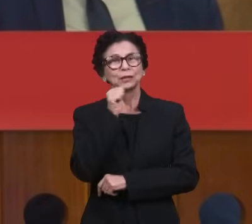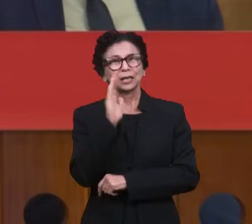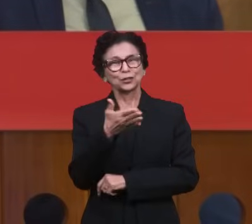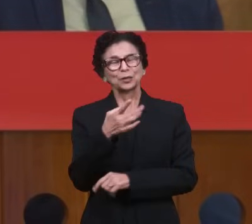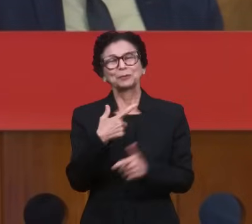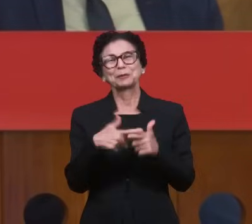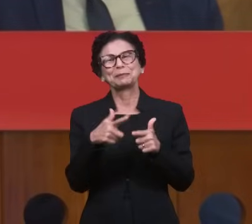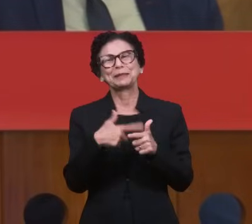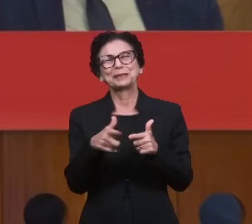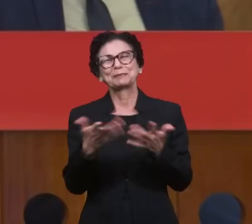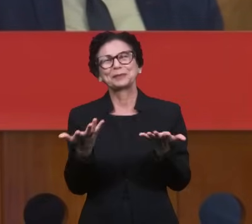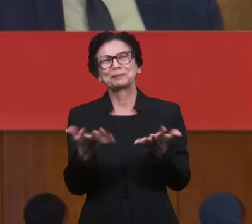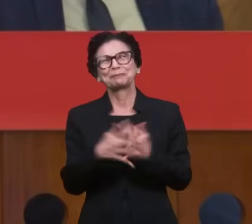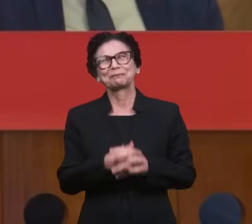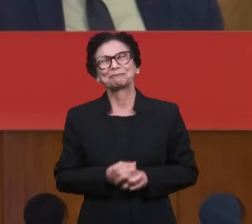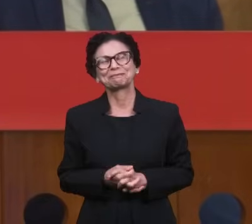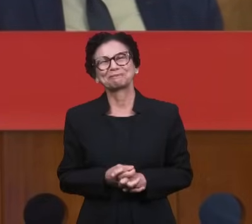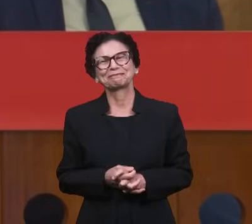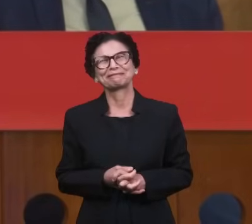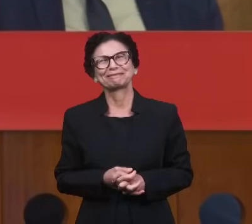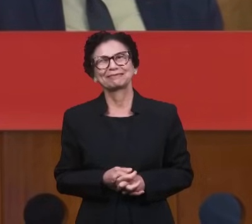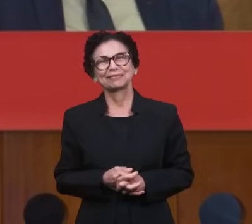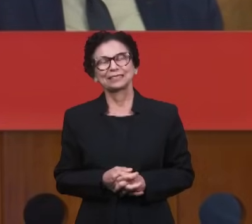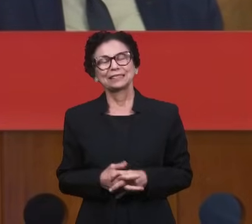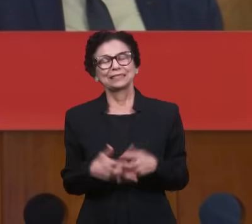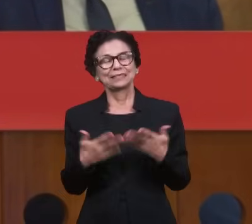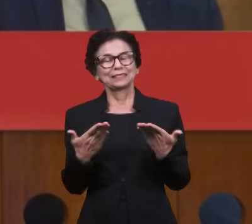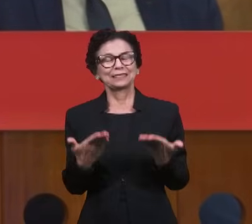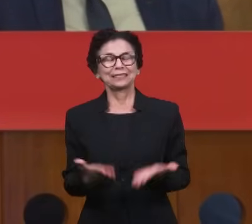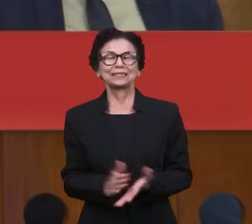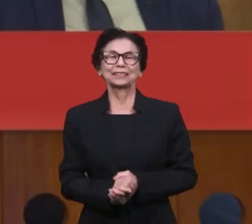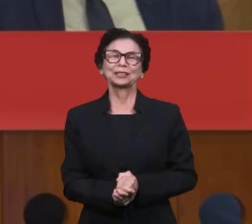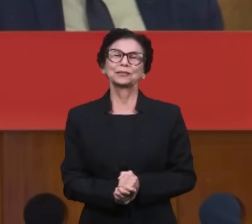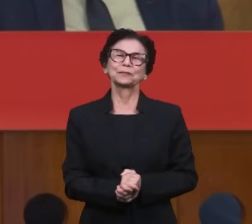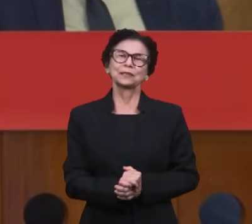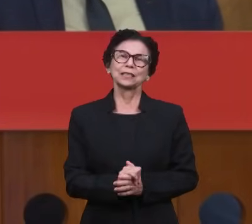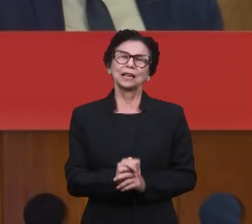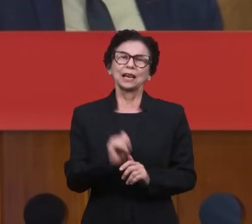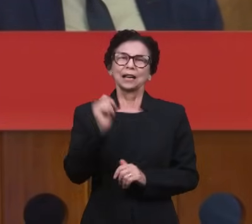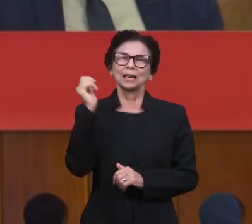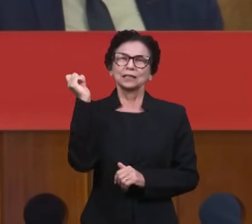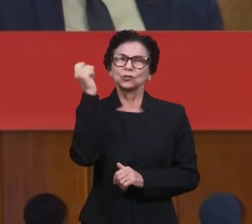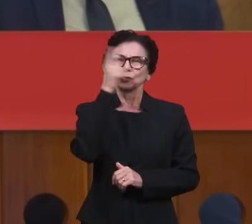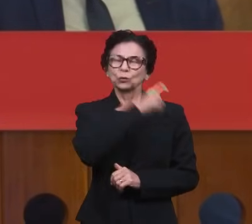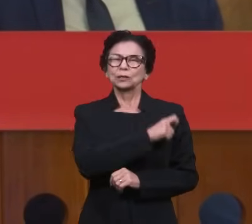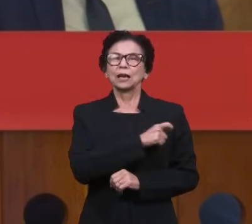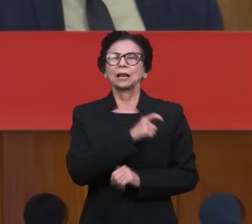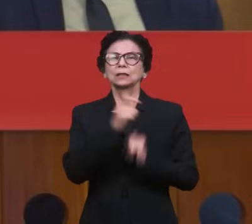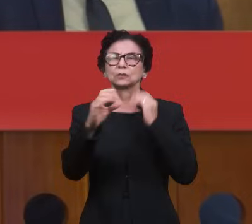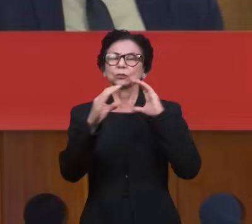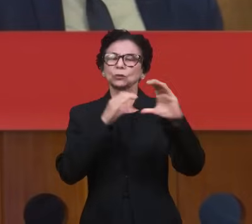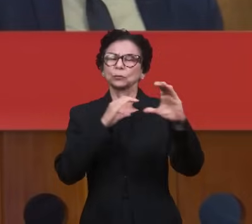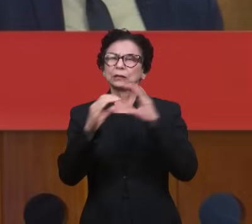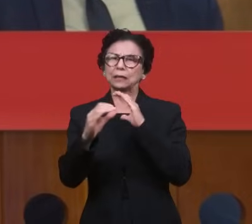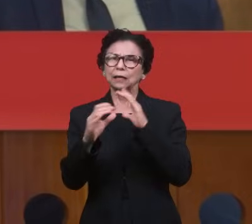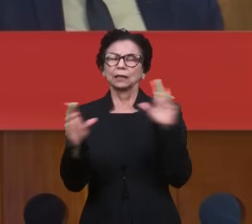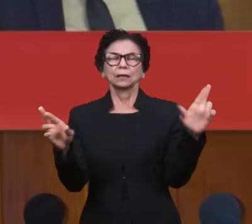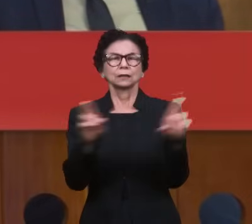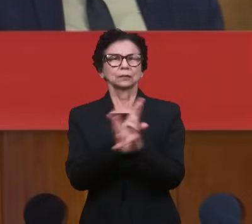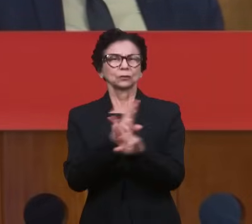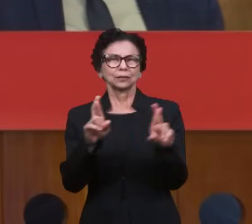né? Então nós vamos ver, as pessoas estão tendo dificuldade de se comunicar. Isso é um assunto. Por